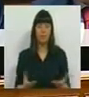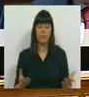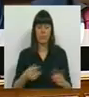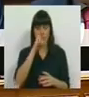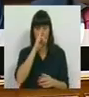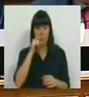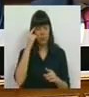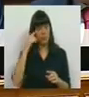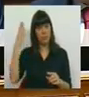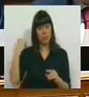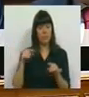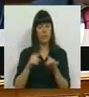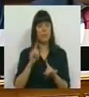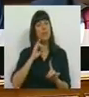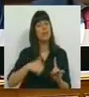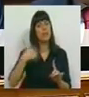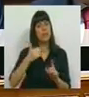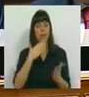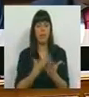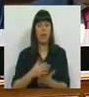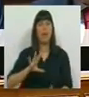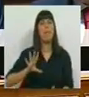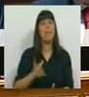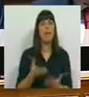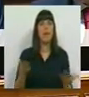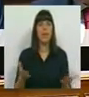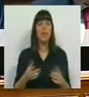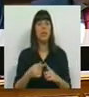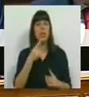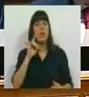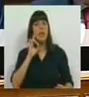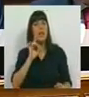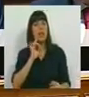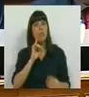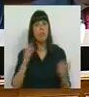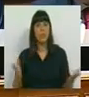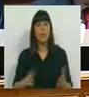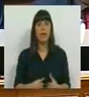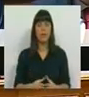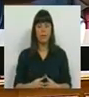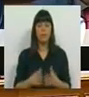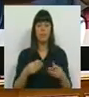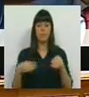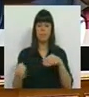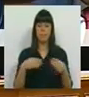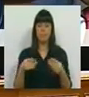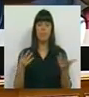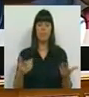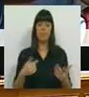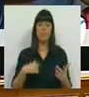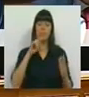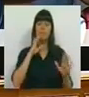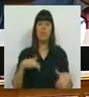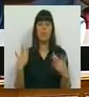Como se recorda, disse na altura que isso era essencial para o país, muito importante para a flexibilidade com que